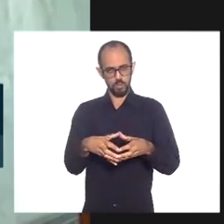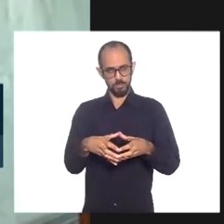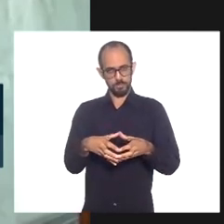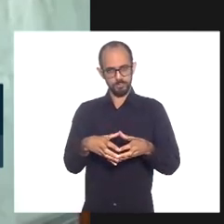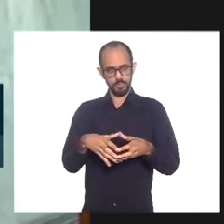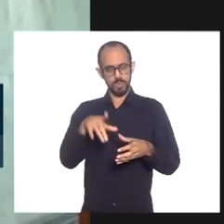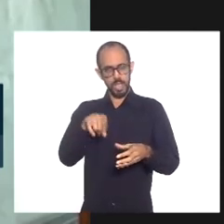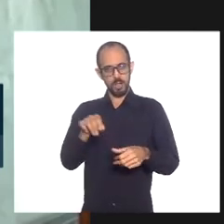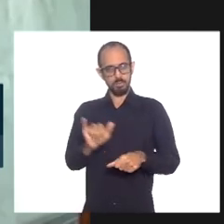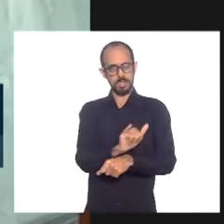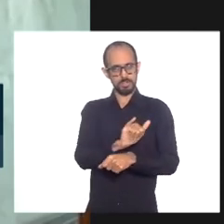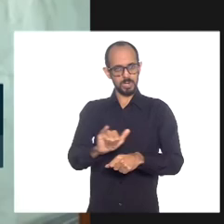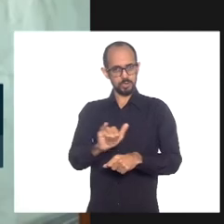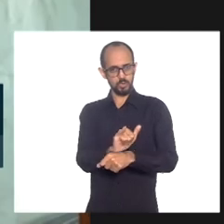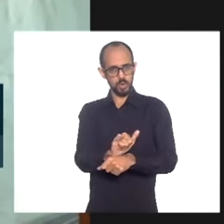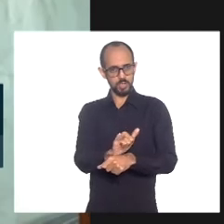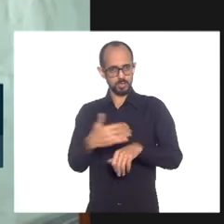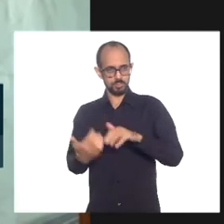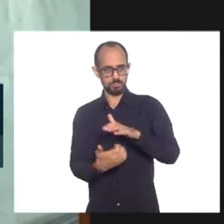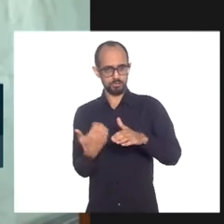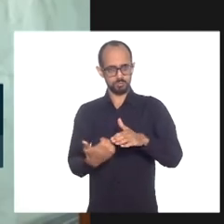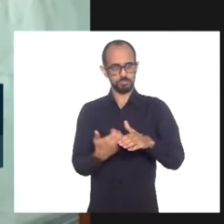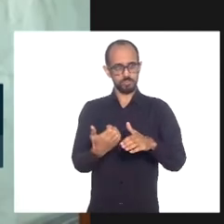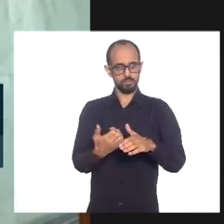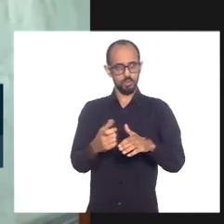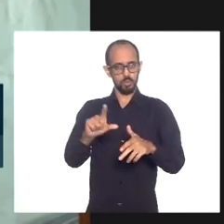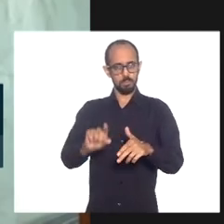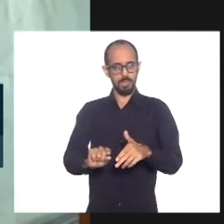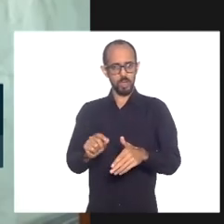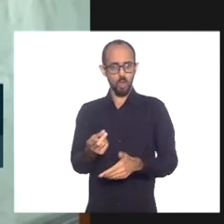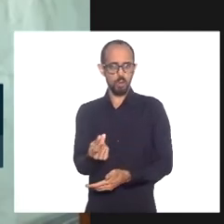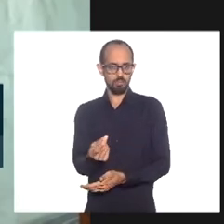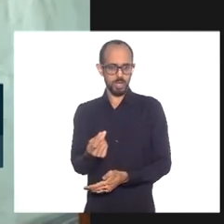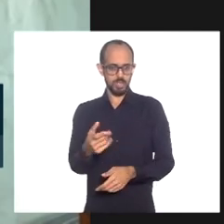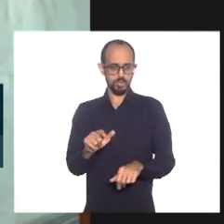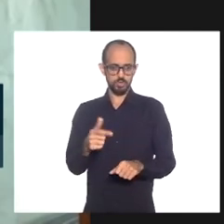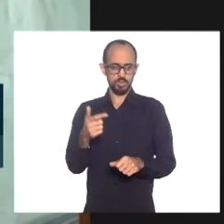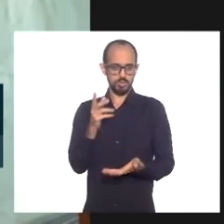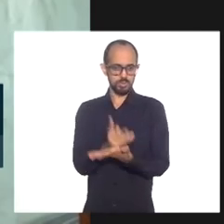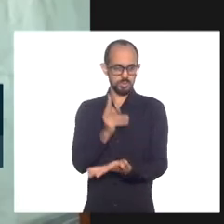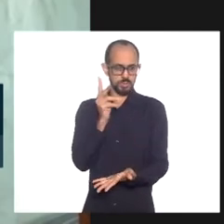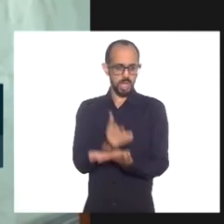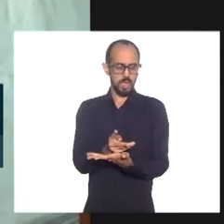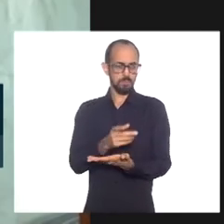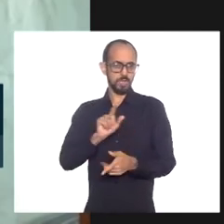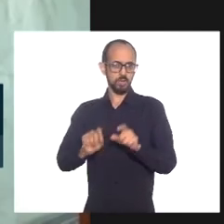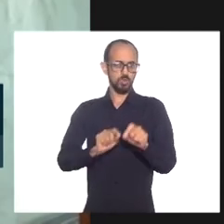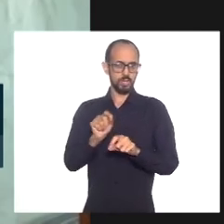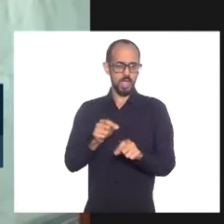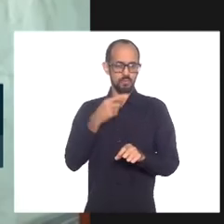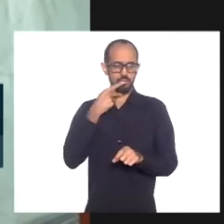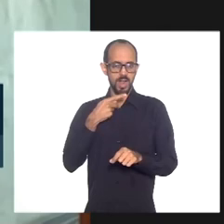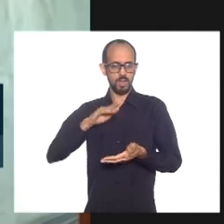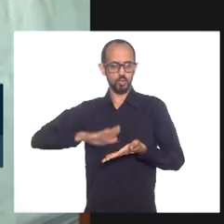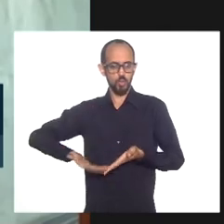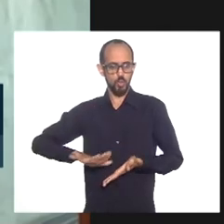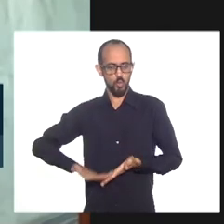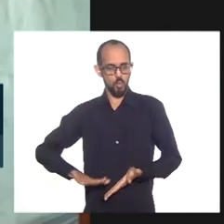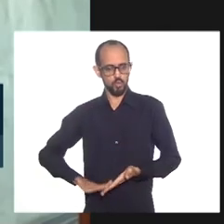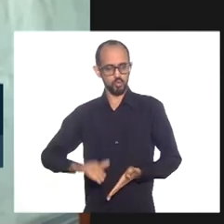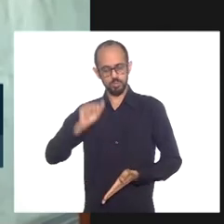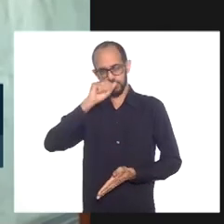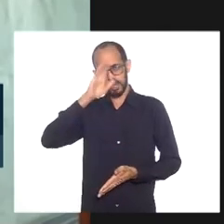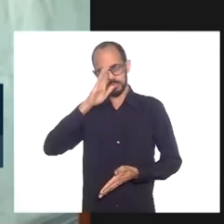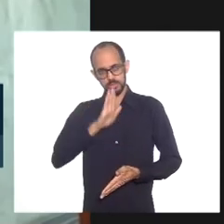simplesmente empresarial, né, do menor preço, e sempre falando do custo Brasil